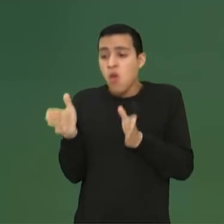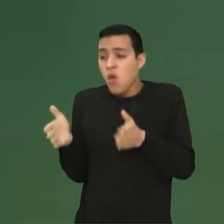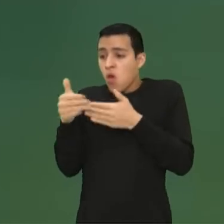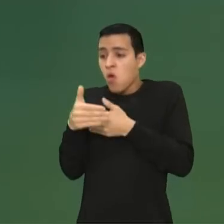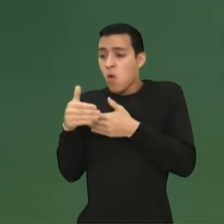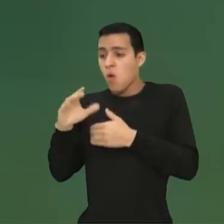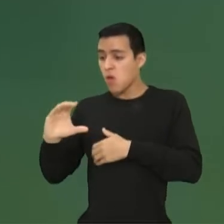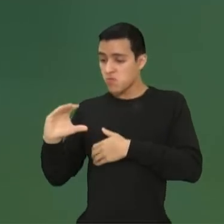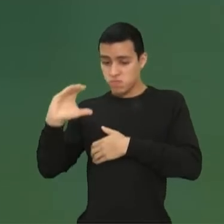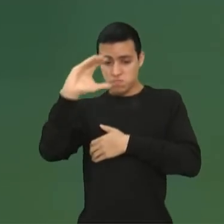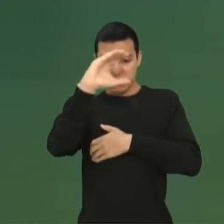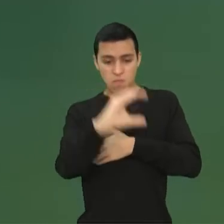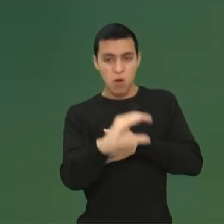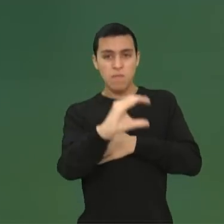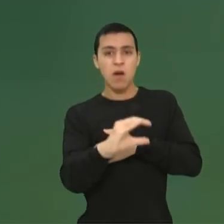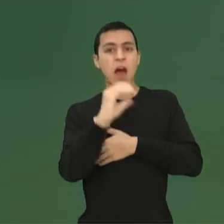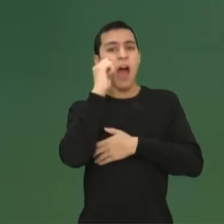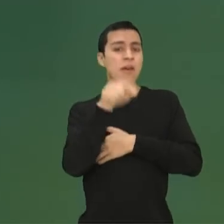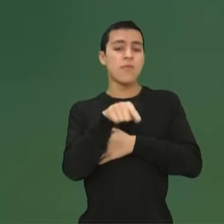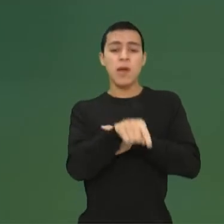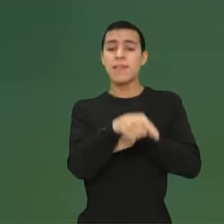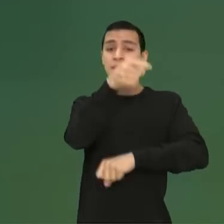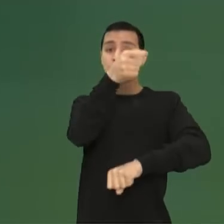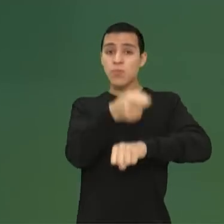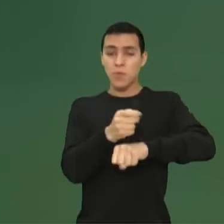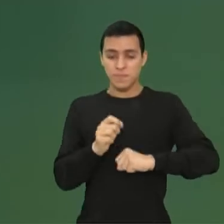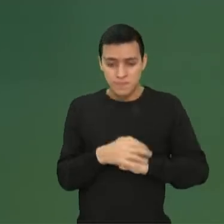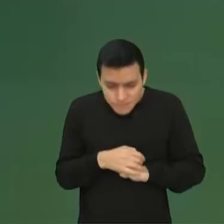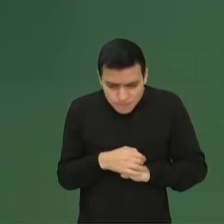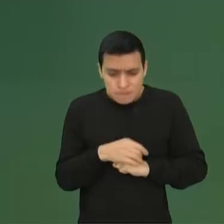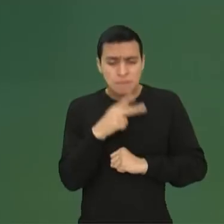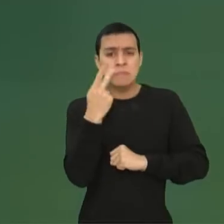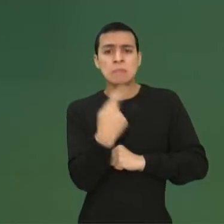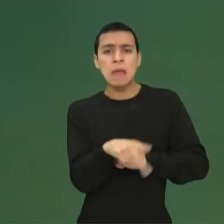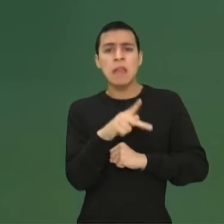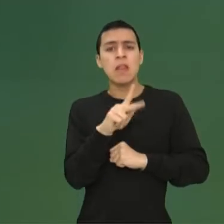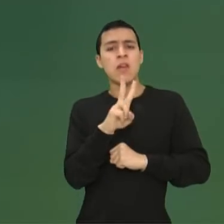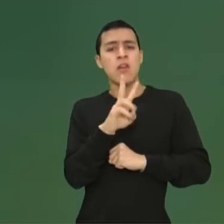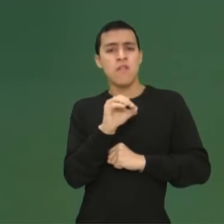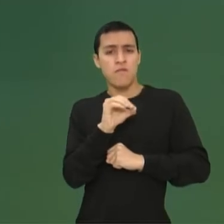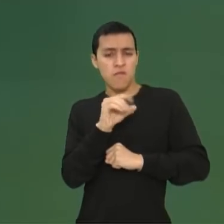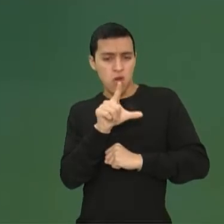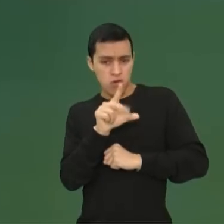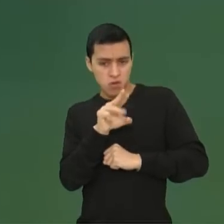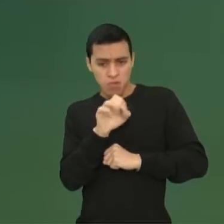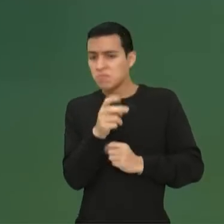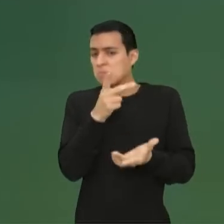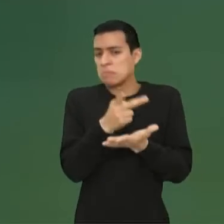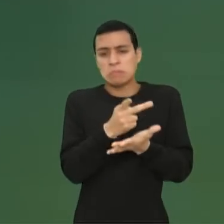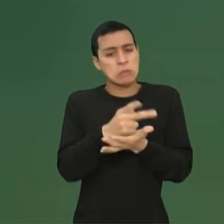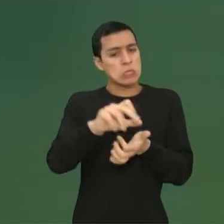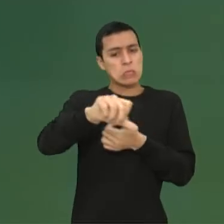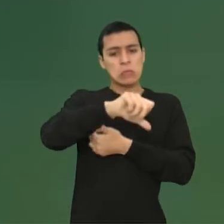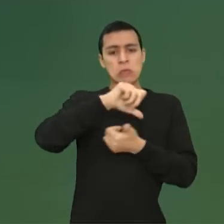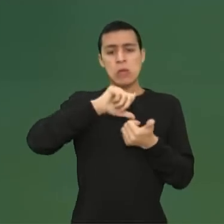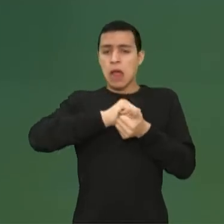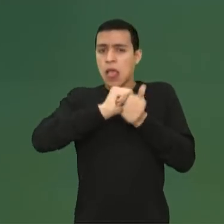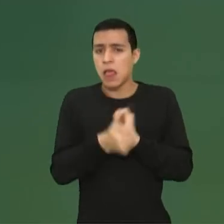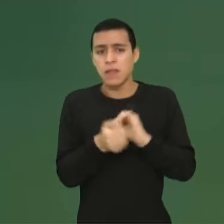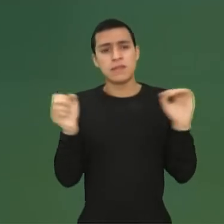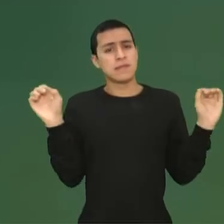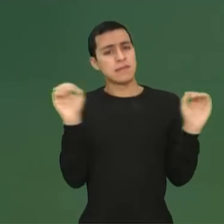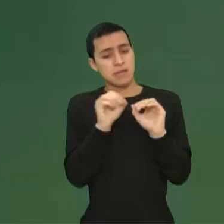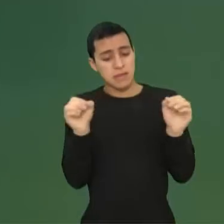azul. Ele está no estado sólido. O seu volume é constante, não muda.